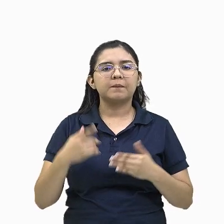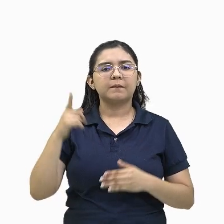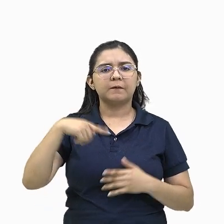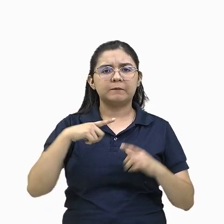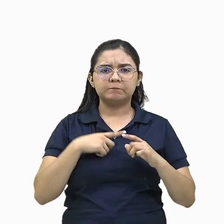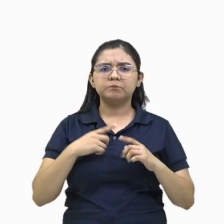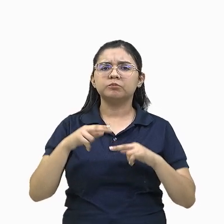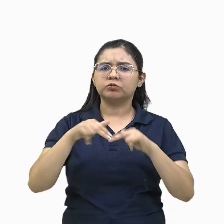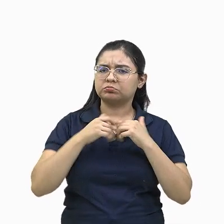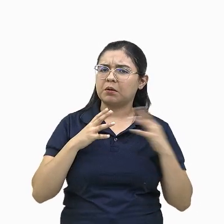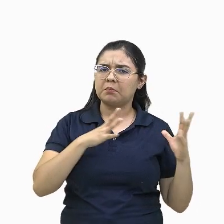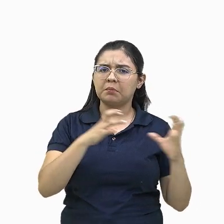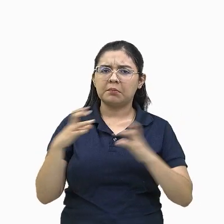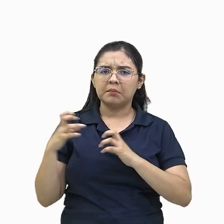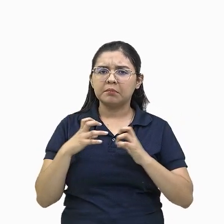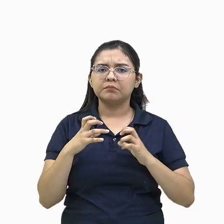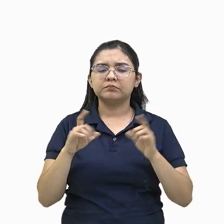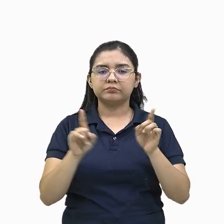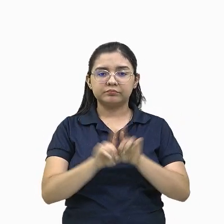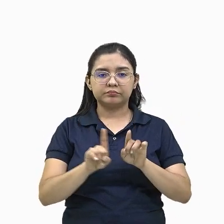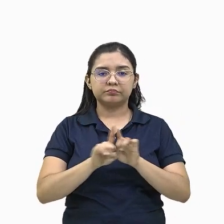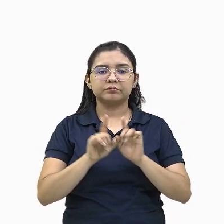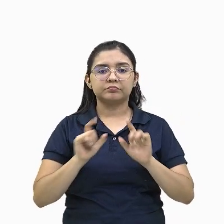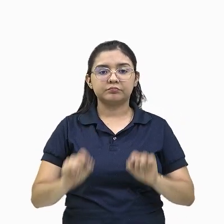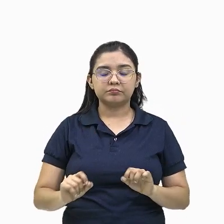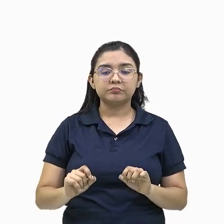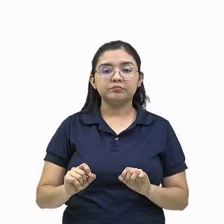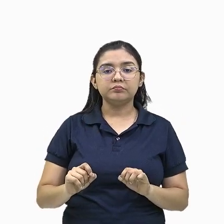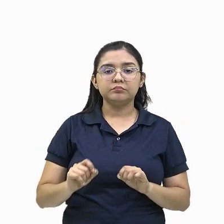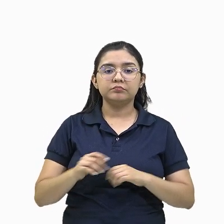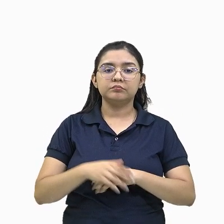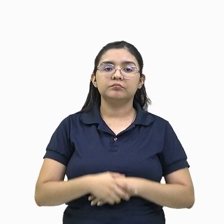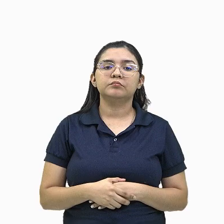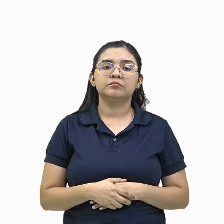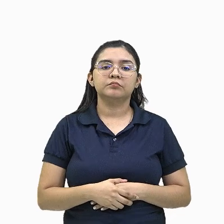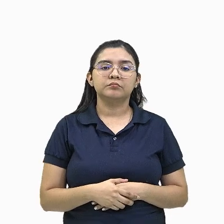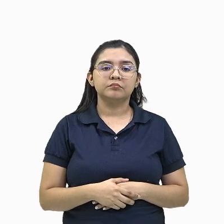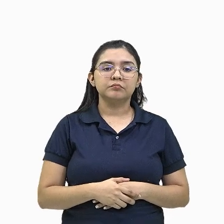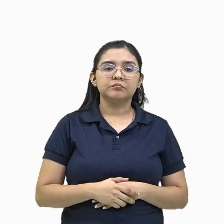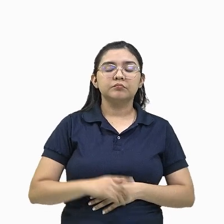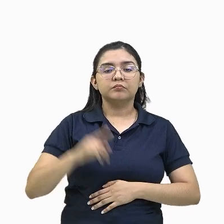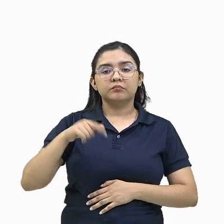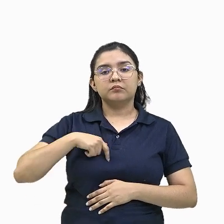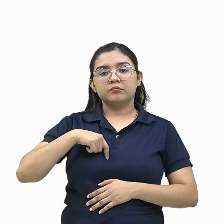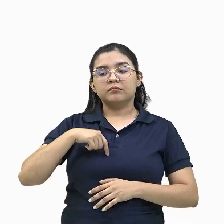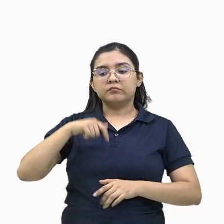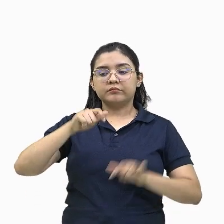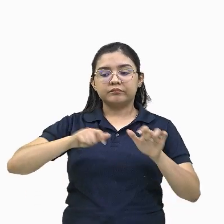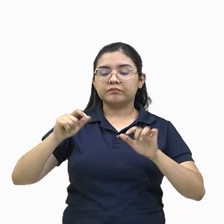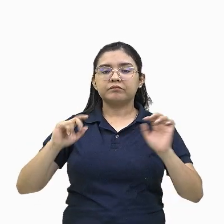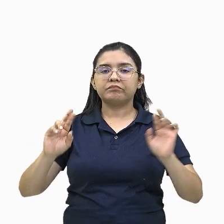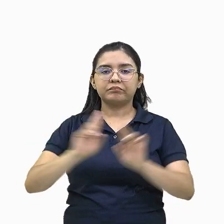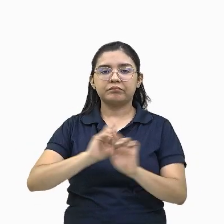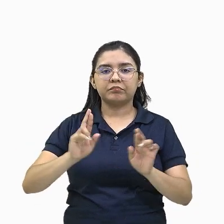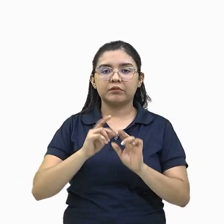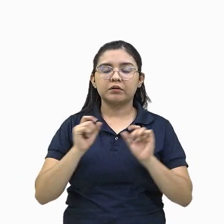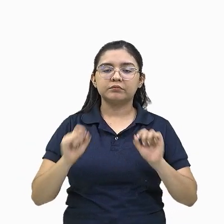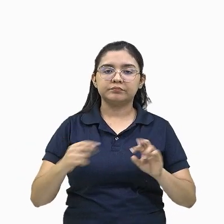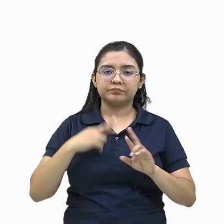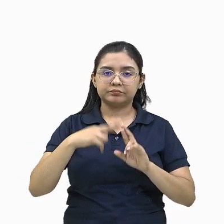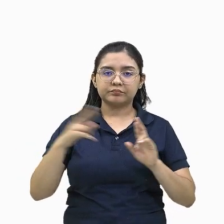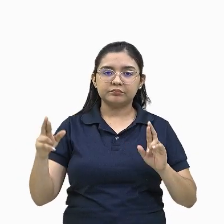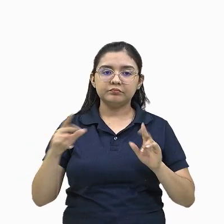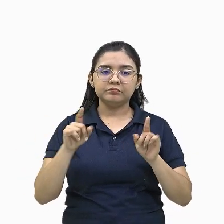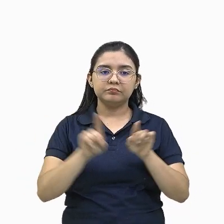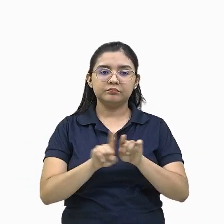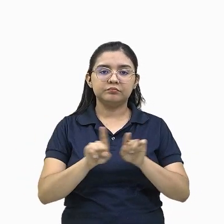de briga, né, entre os colonos chamados leigos e missionários. Chamados colonos leigos eram aqueles que não eram ligados à igreja. Os missionários eram quem? Os